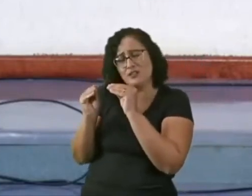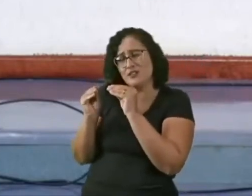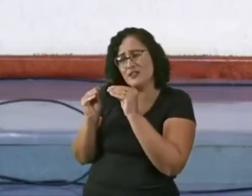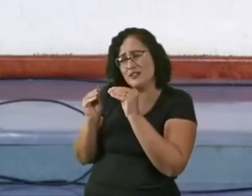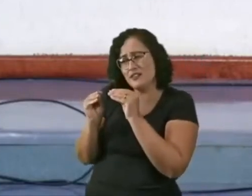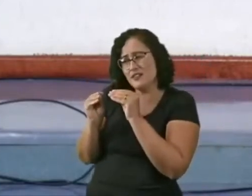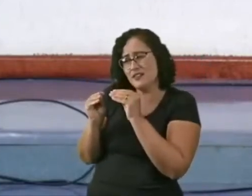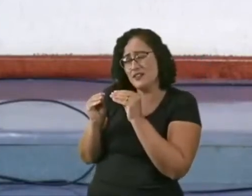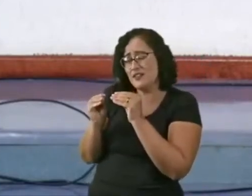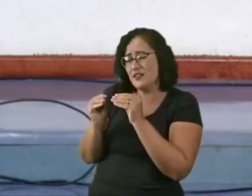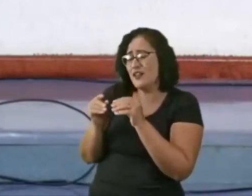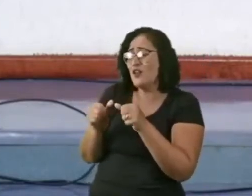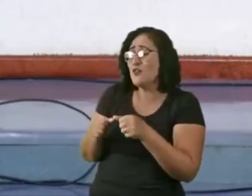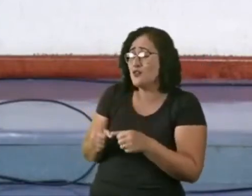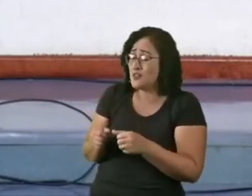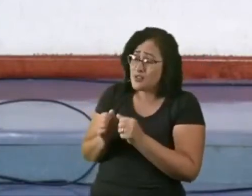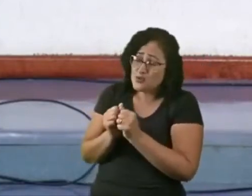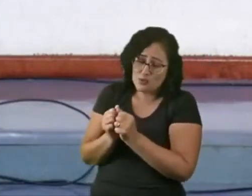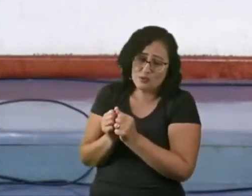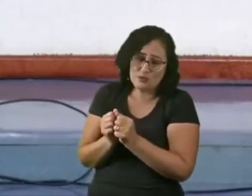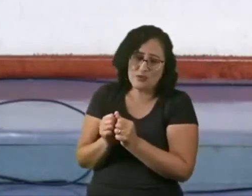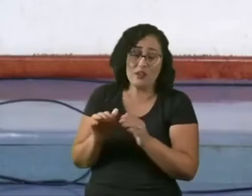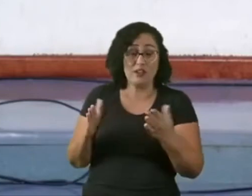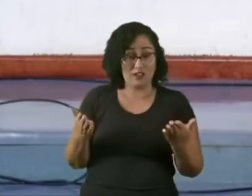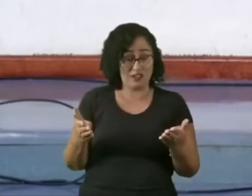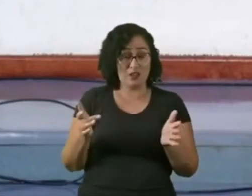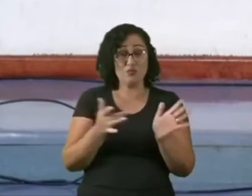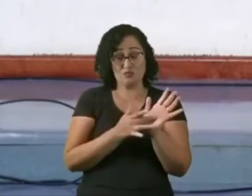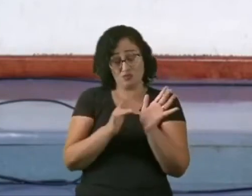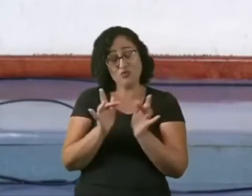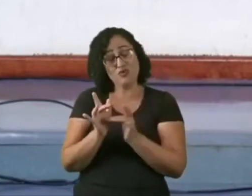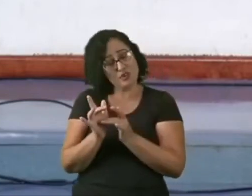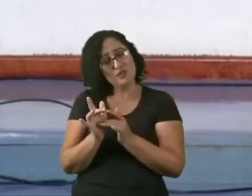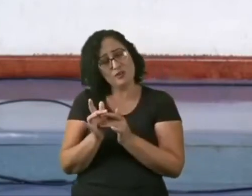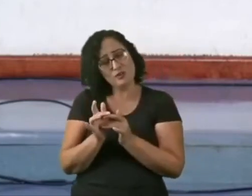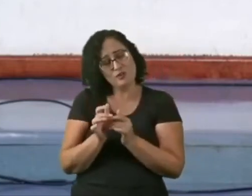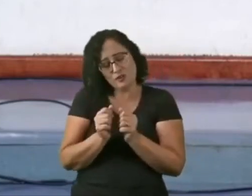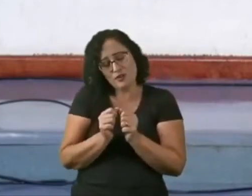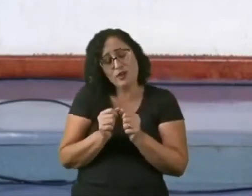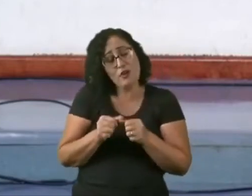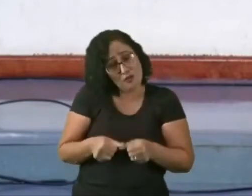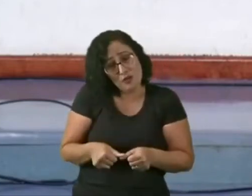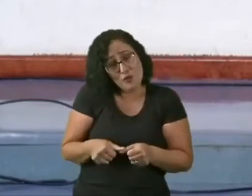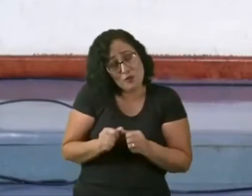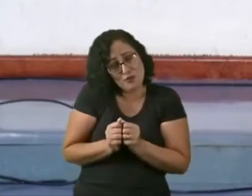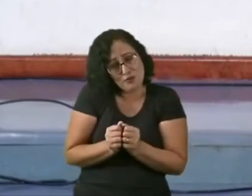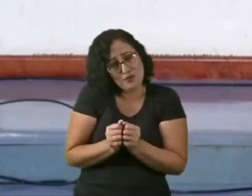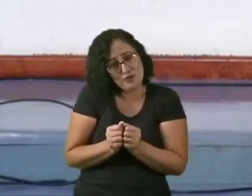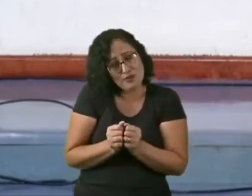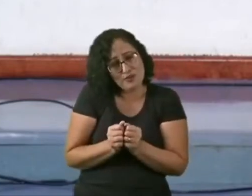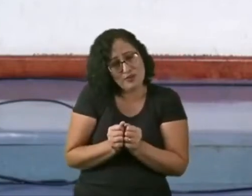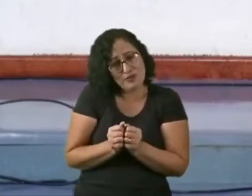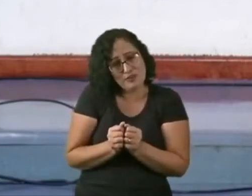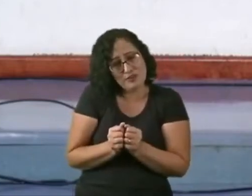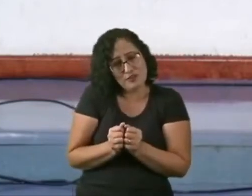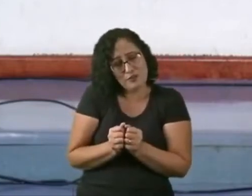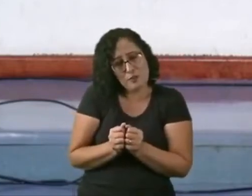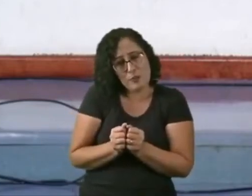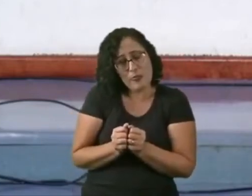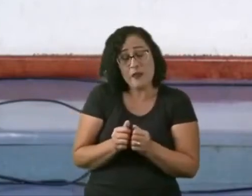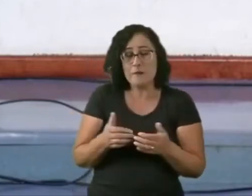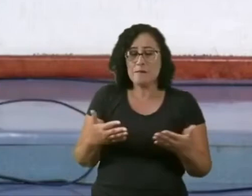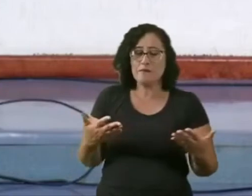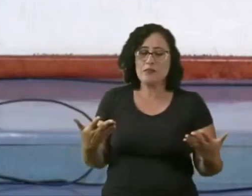com eles. Louvado seja Deus. Não importa, queridos. Salmo 23 é